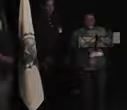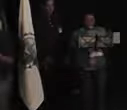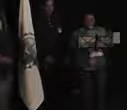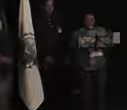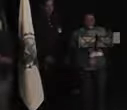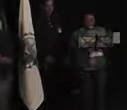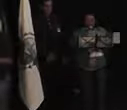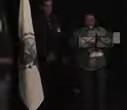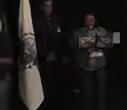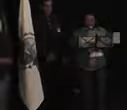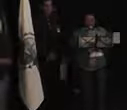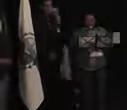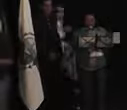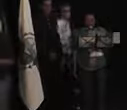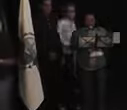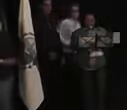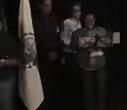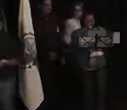131.